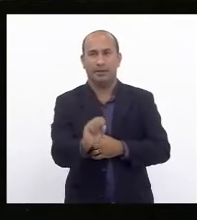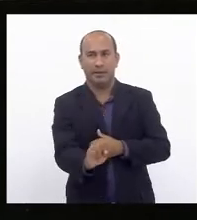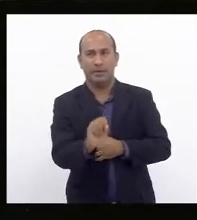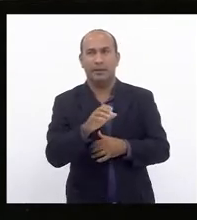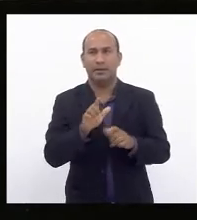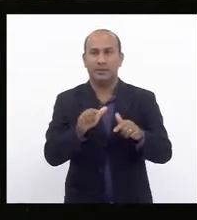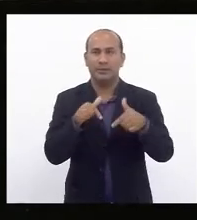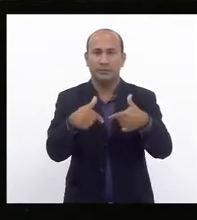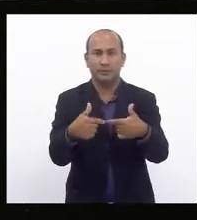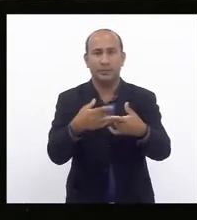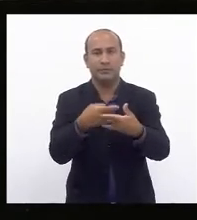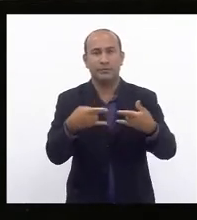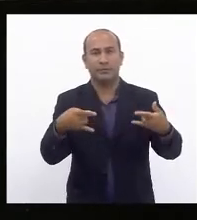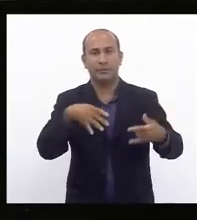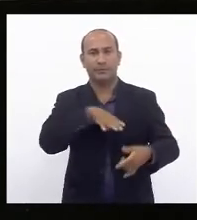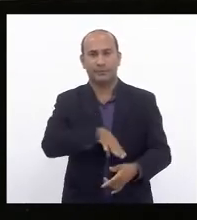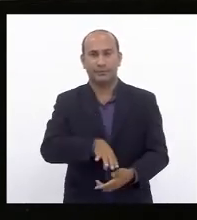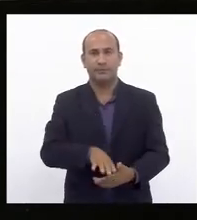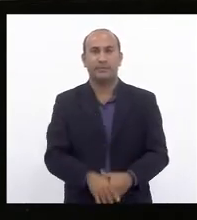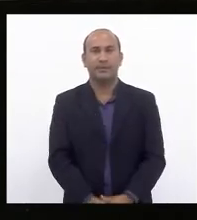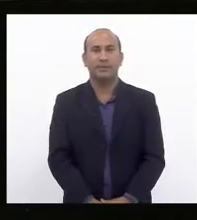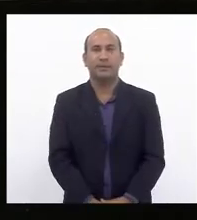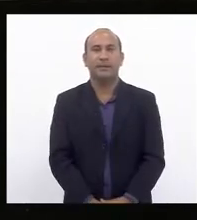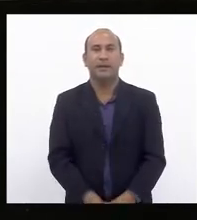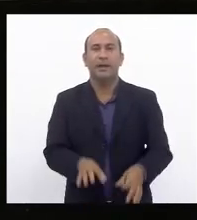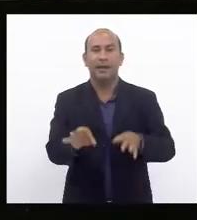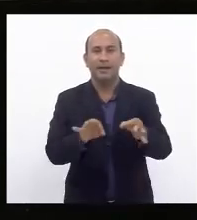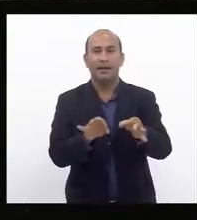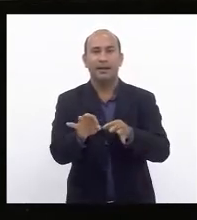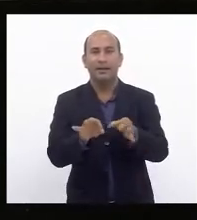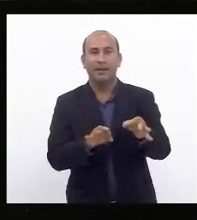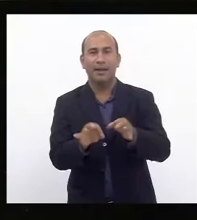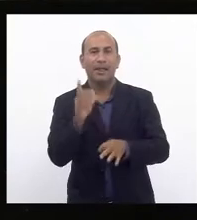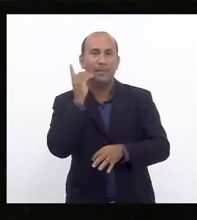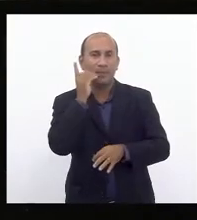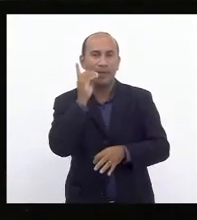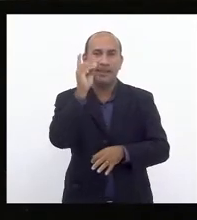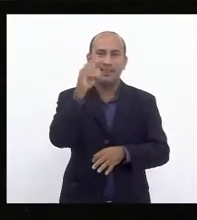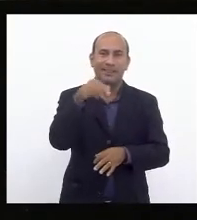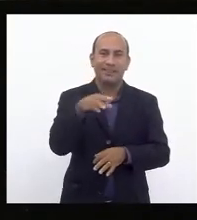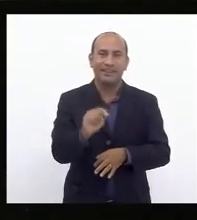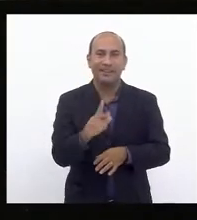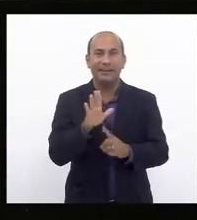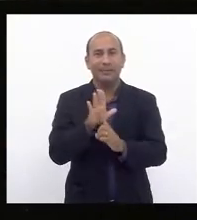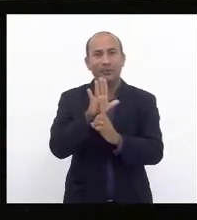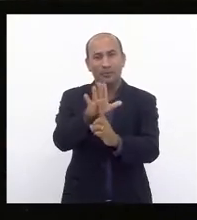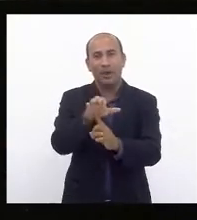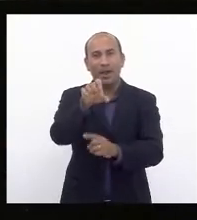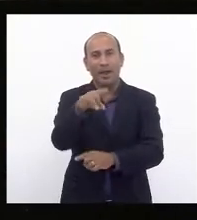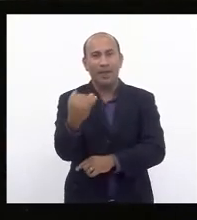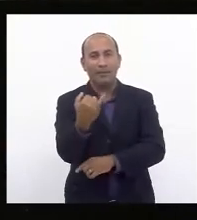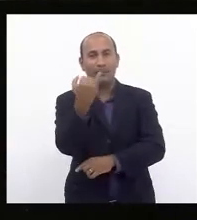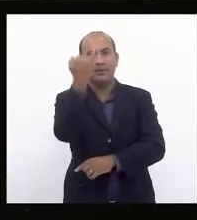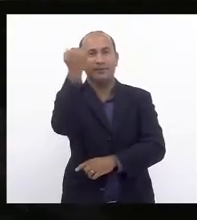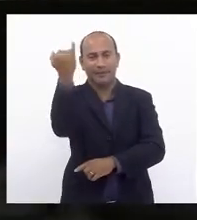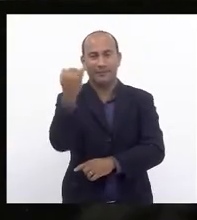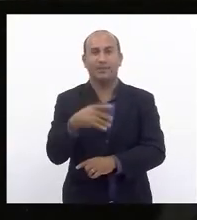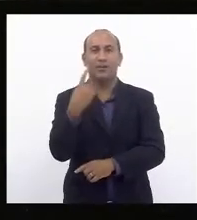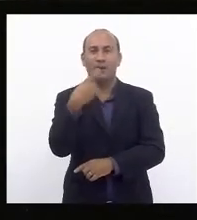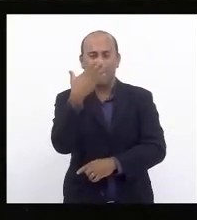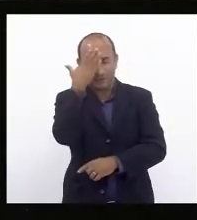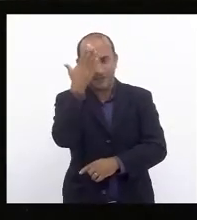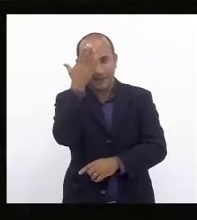realizadas com absorventes íntimos. Esse projeto que a deputada Dani apresentou é um projeto de suma importância. Nós